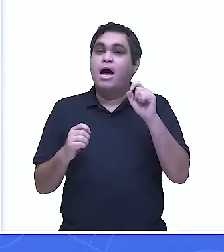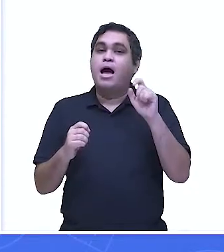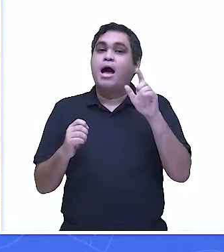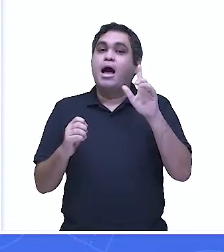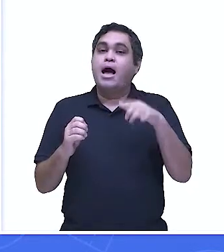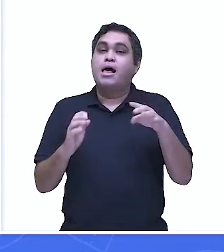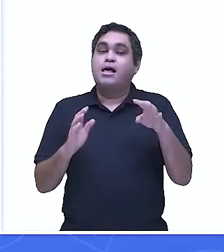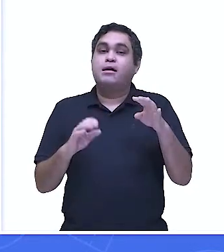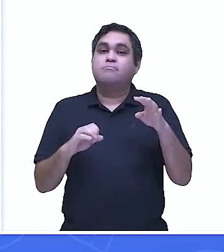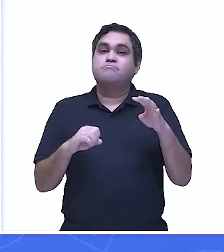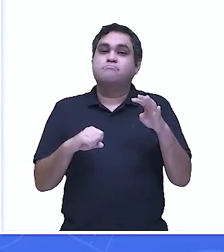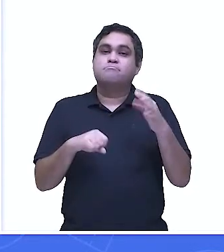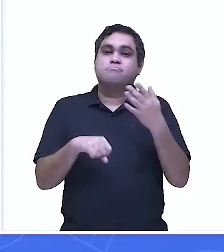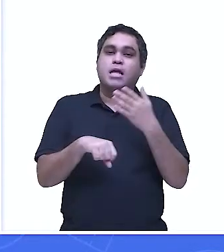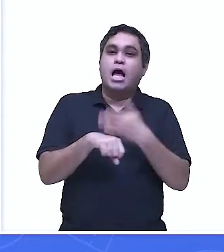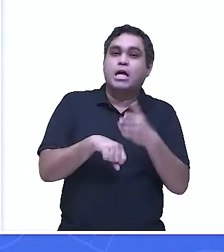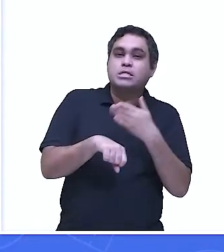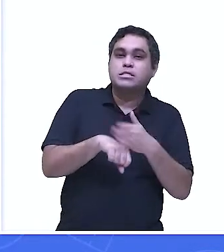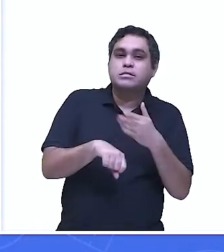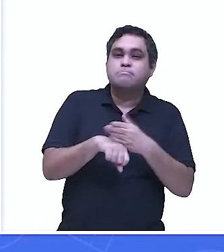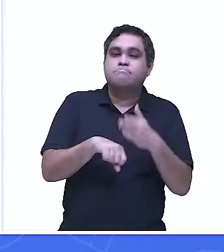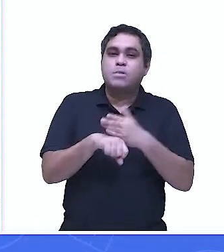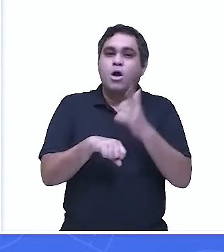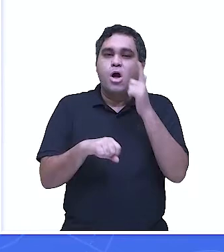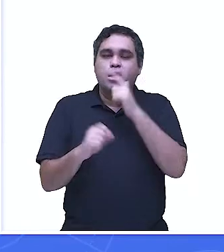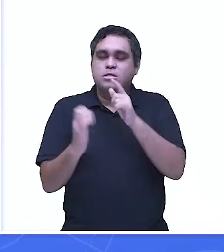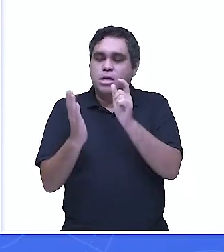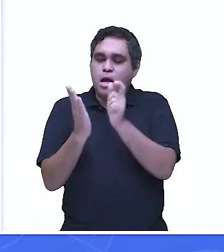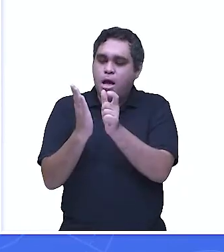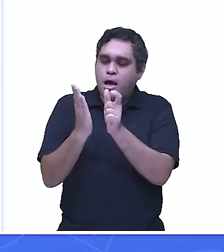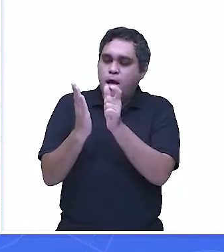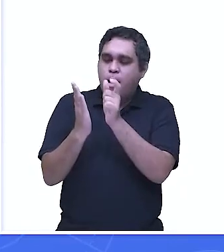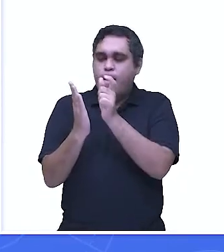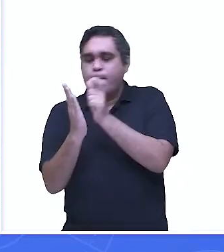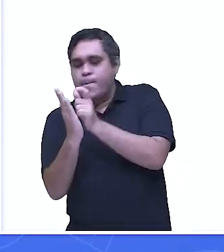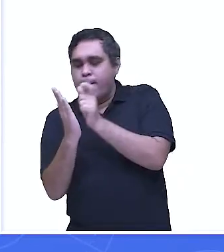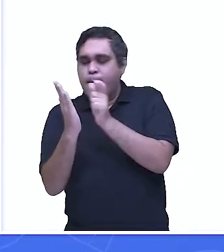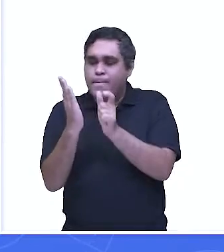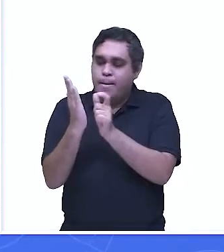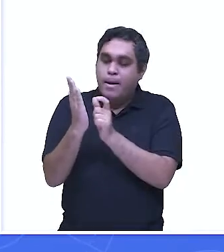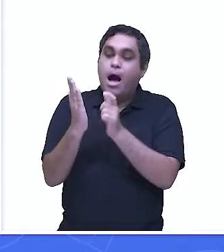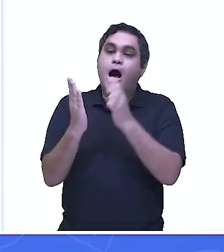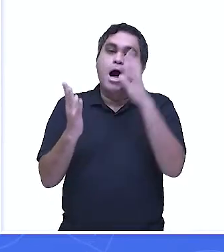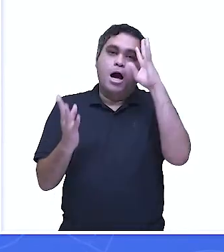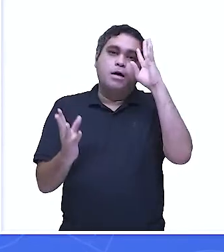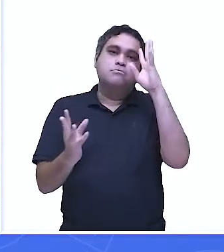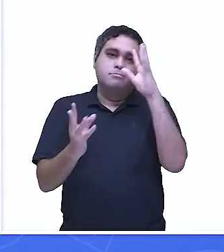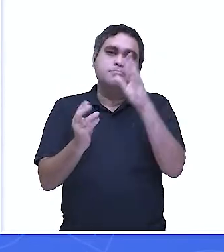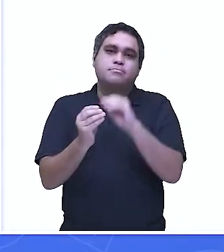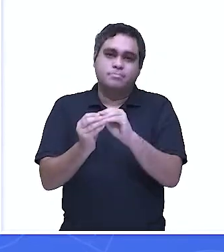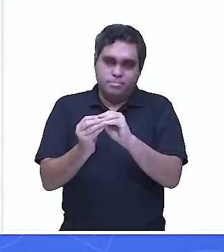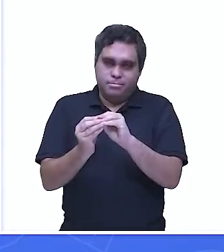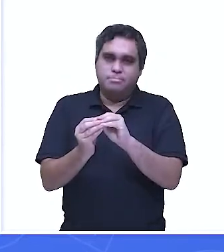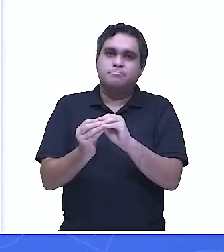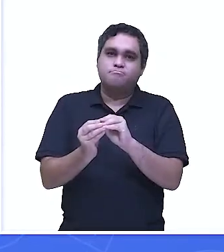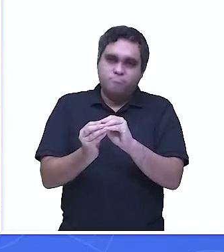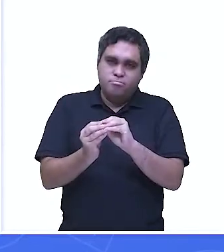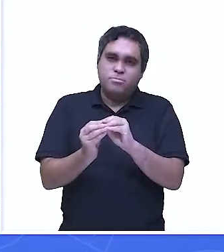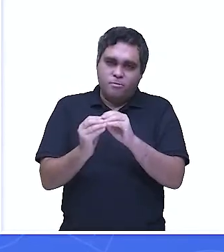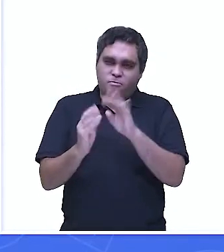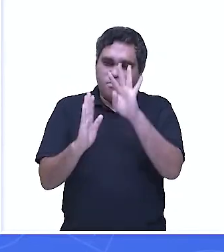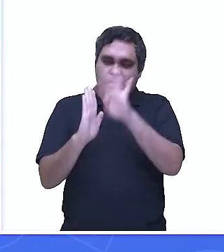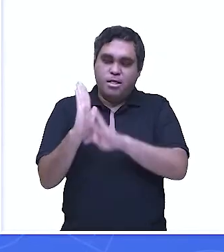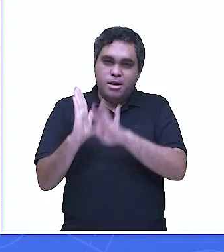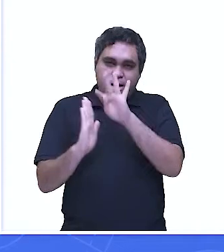algumas técnicas que realmente vão ajudar a você a descobrir, a chegar às respostas, né, dos textos que vocês vão